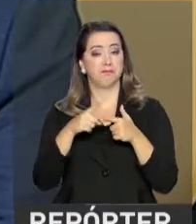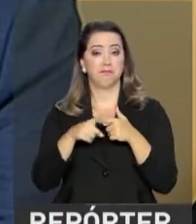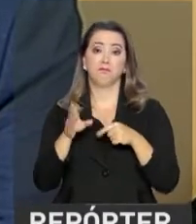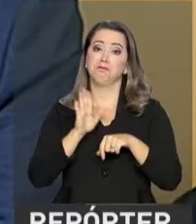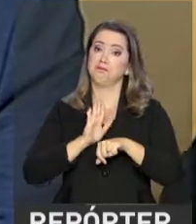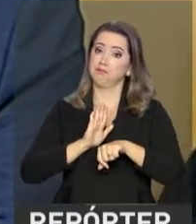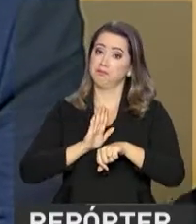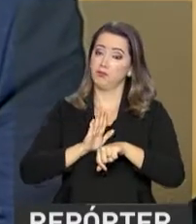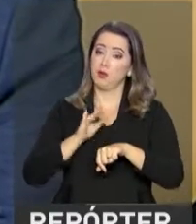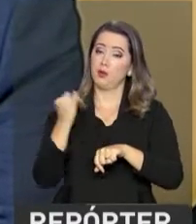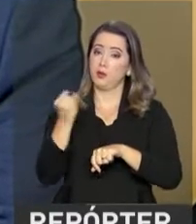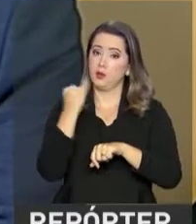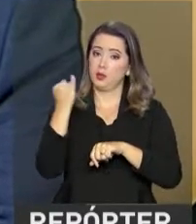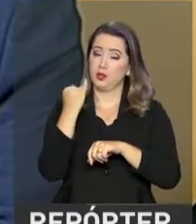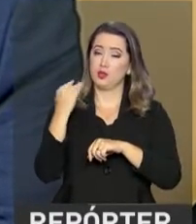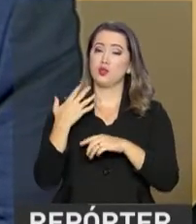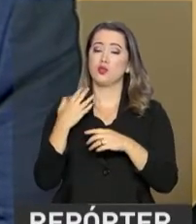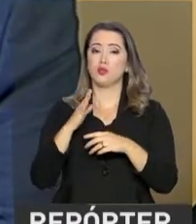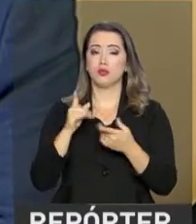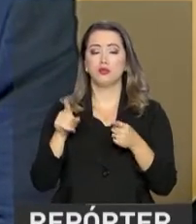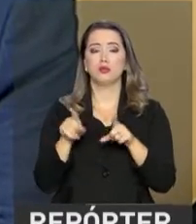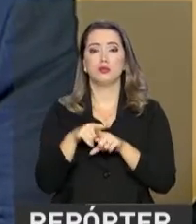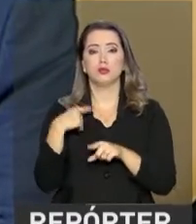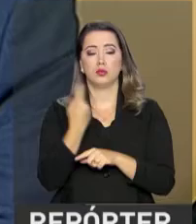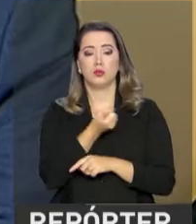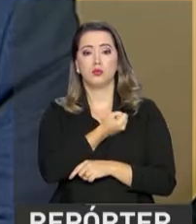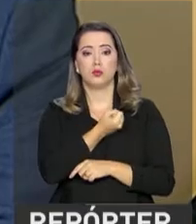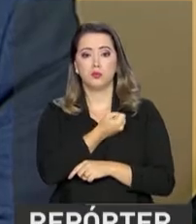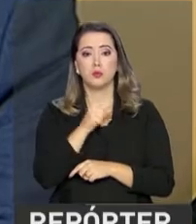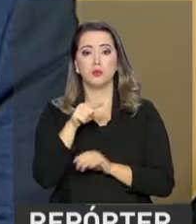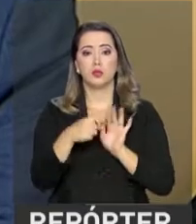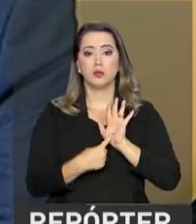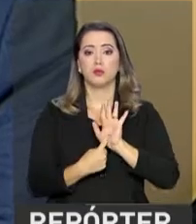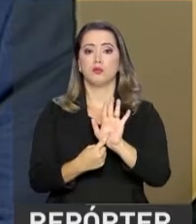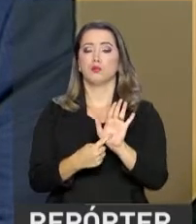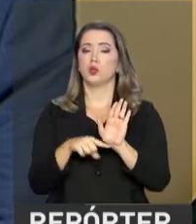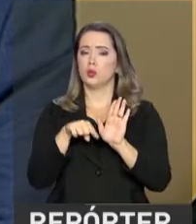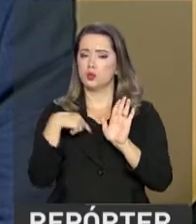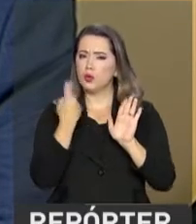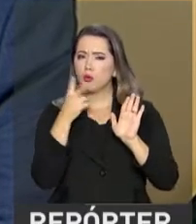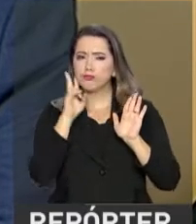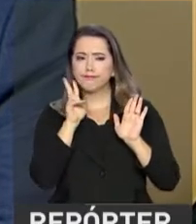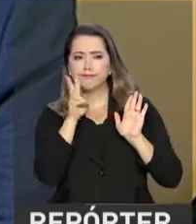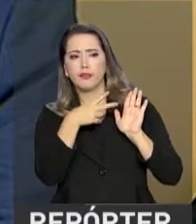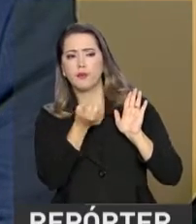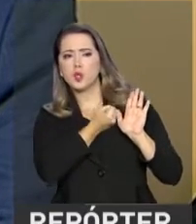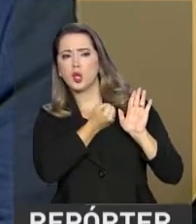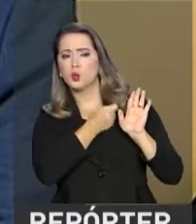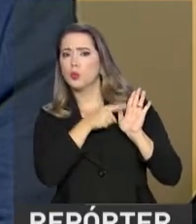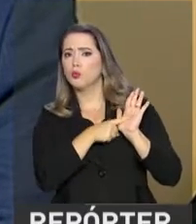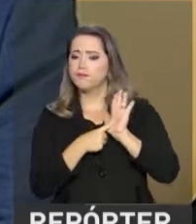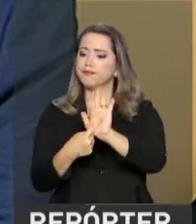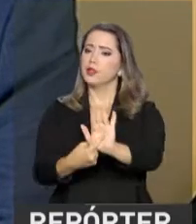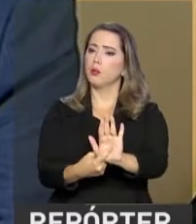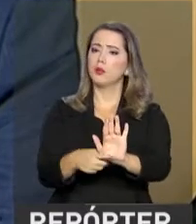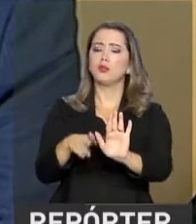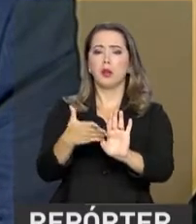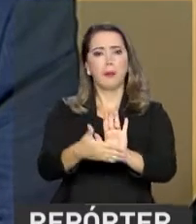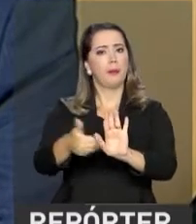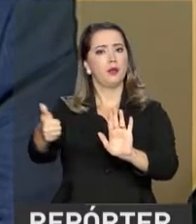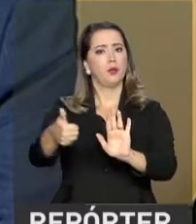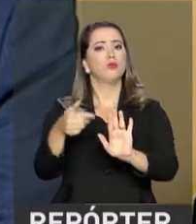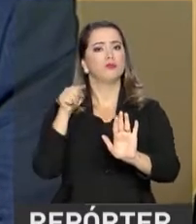e os números vão mostrar pra gente que nós passamos passamos aumentamos nossos volumes mas aí